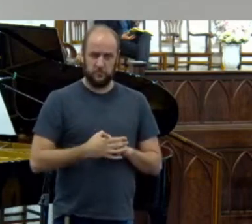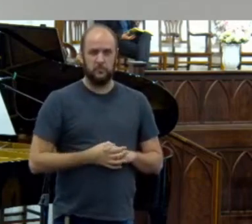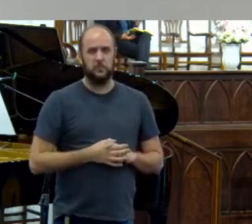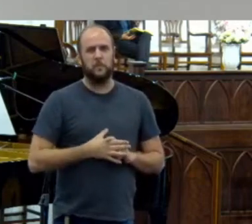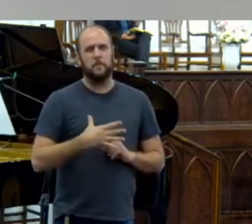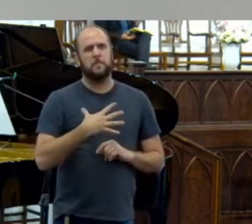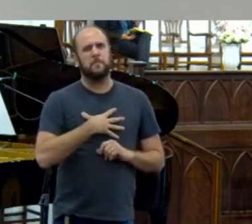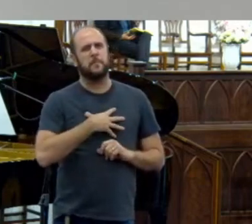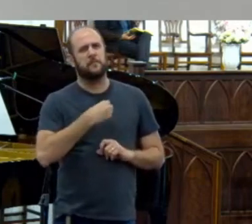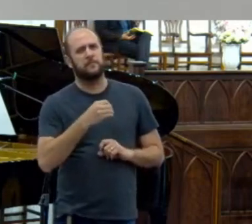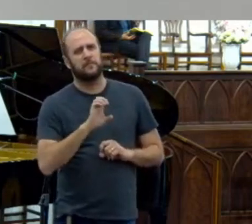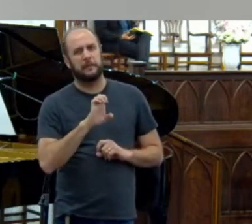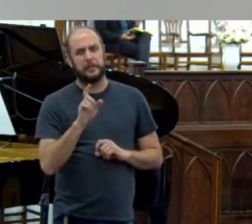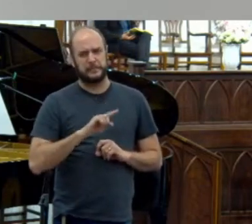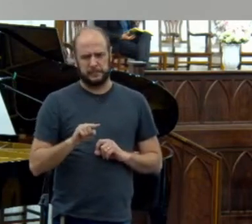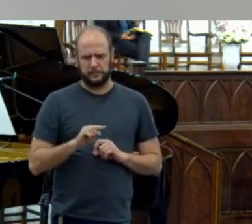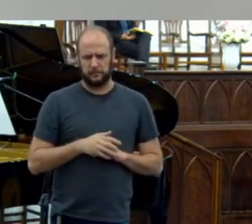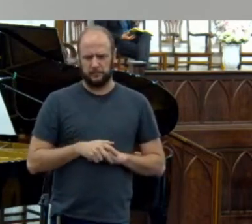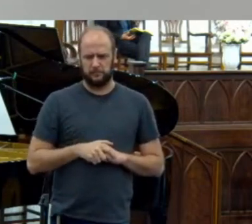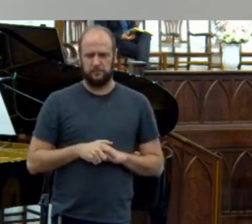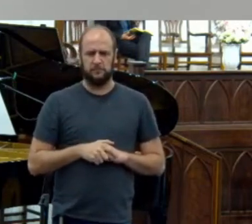filhos de